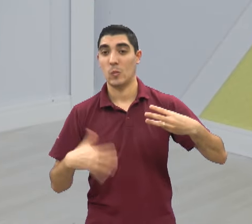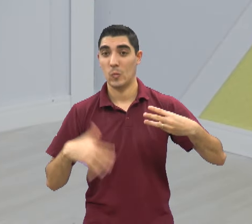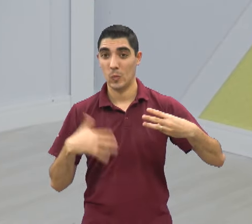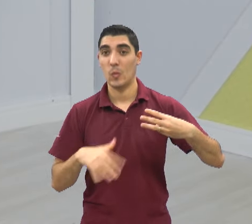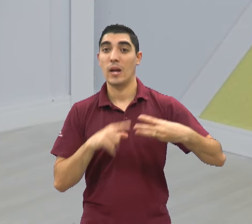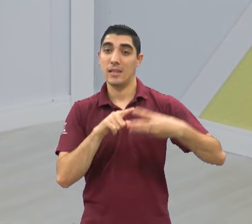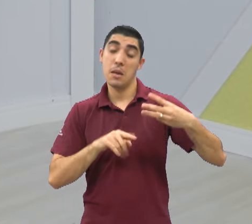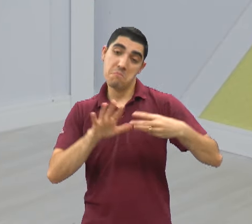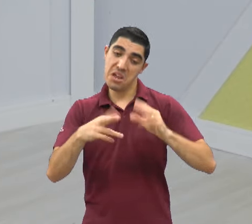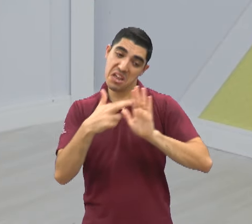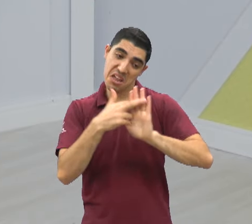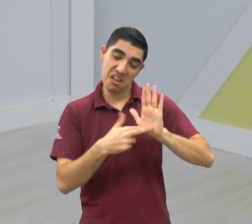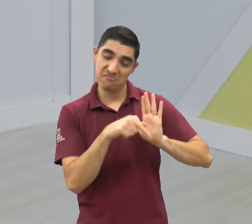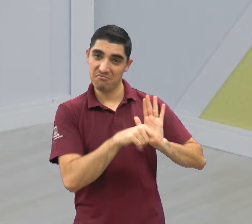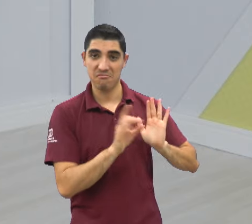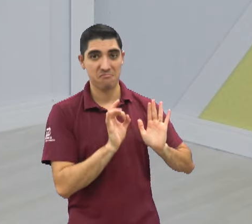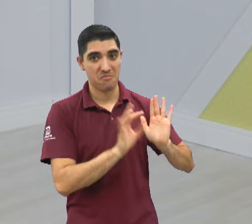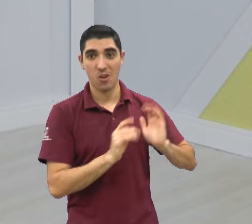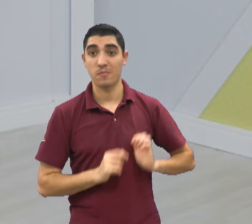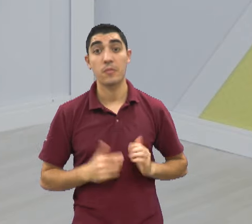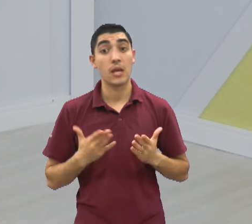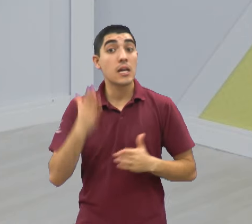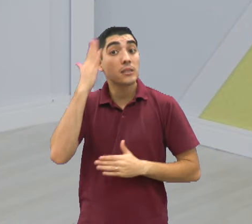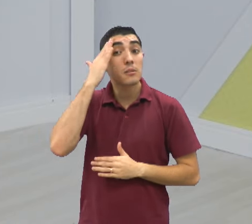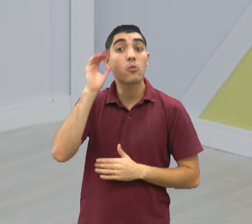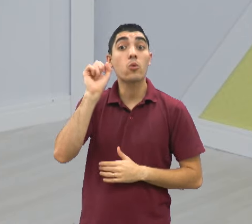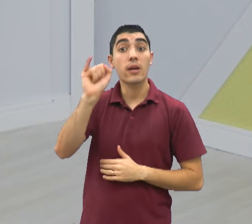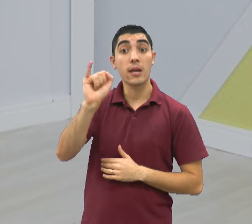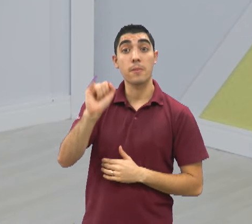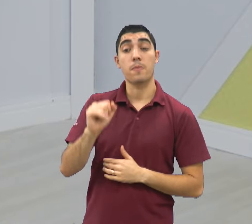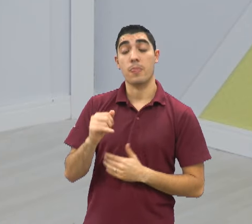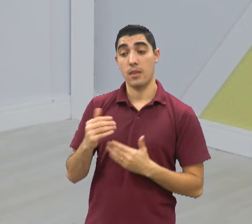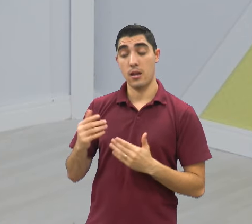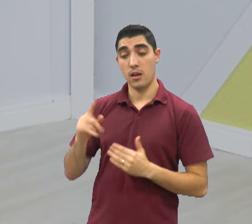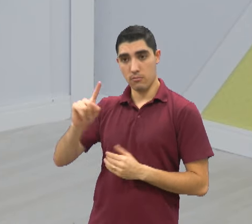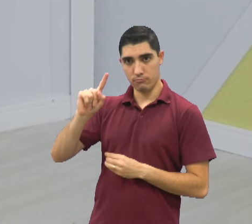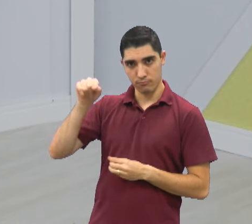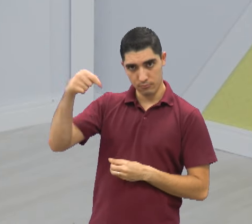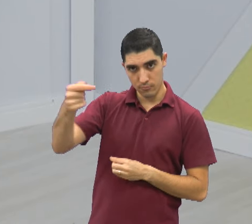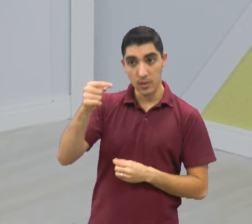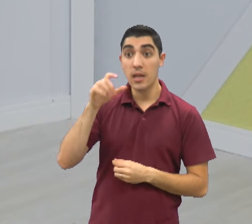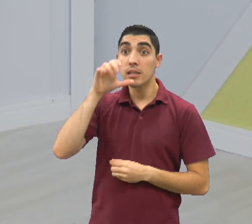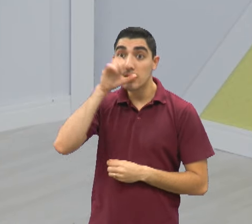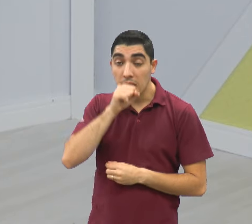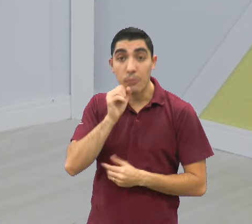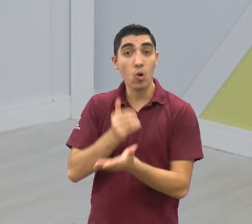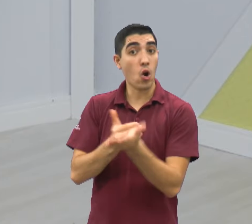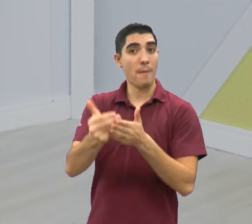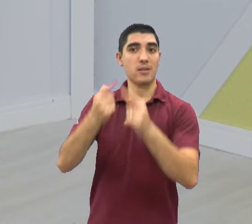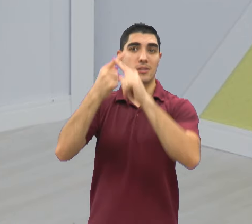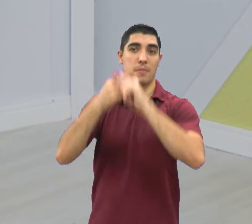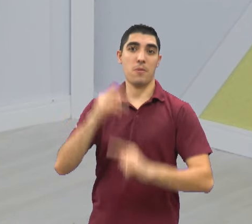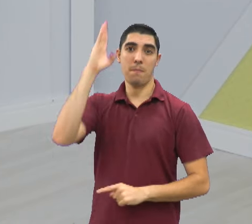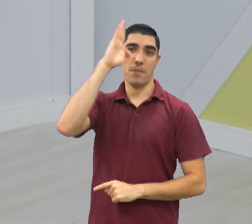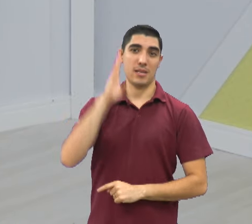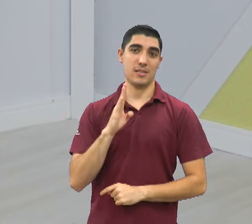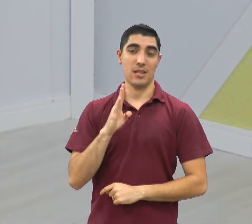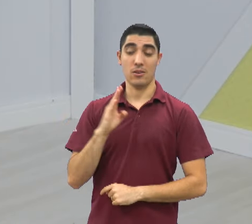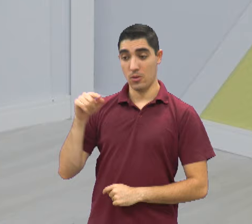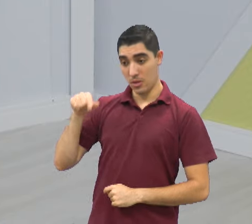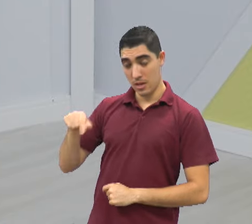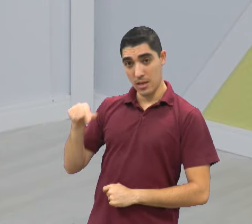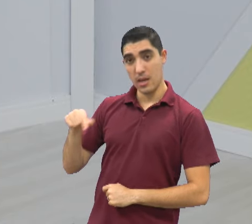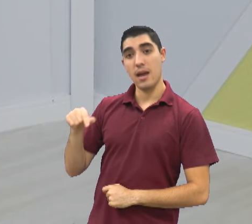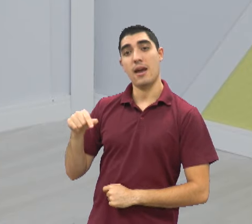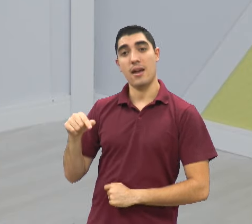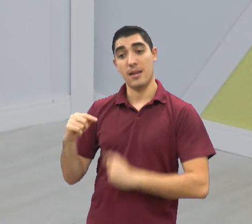do campeonato. E lembrando, São José já entra em quadra no próximo sábado, estreando pelo NBB contra o Botafogo. Botafogo